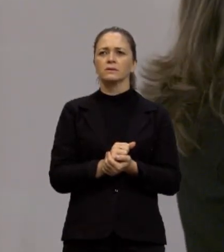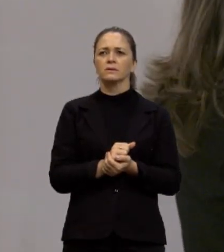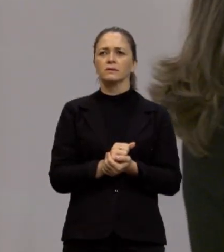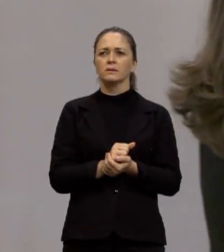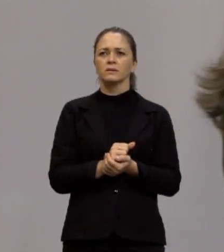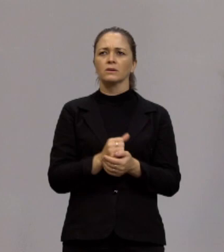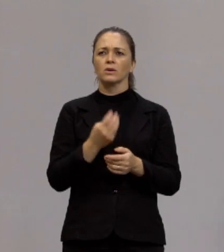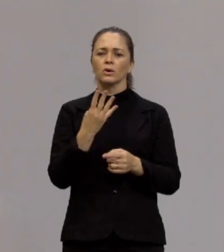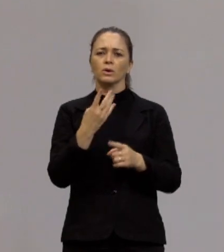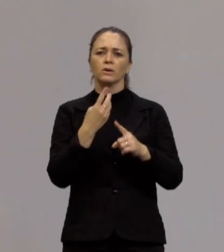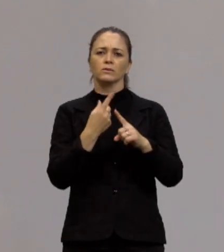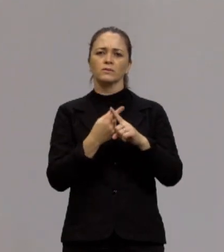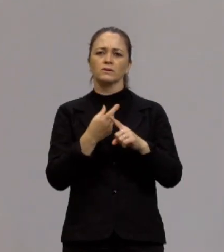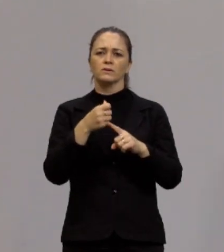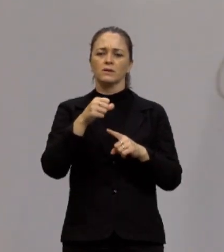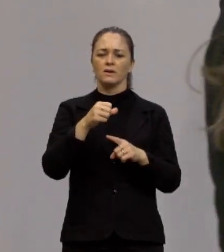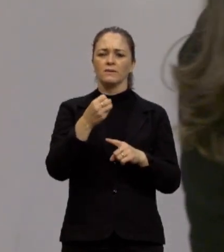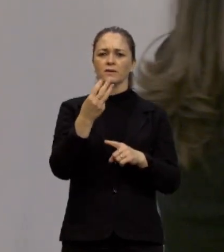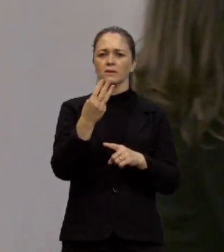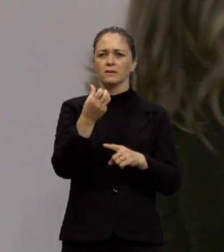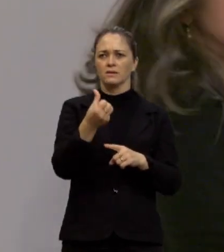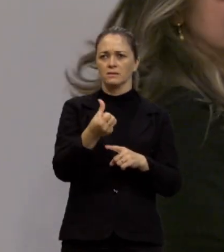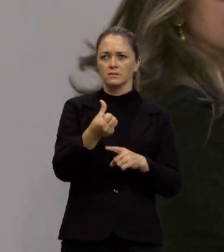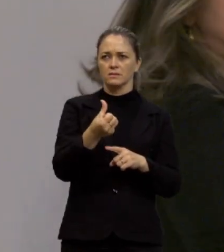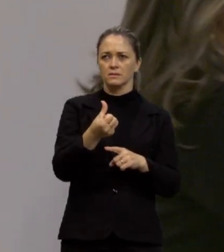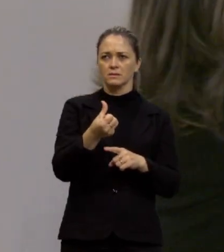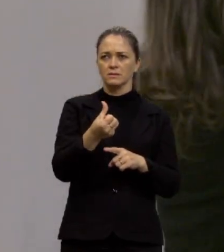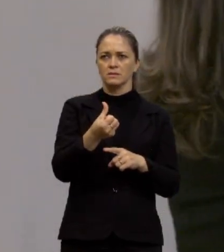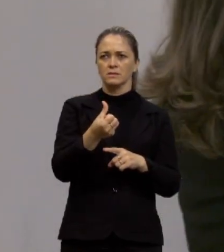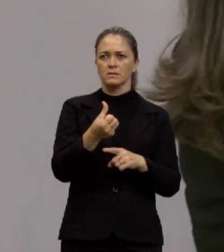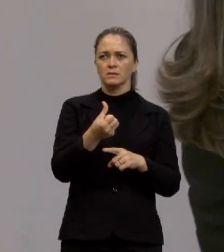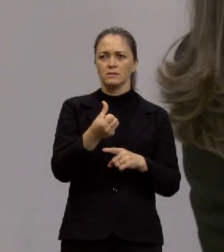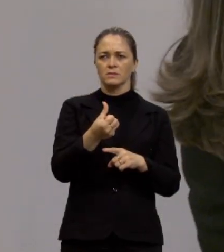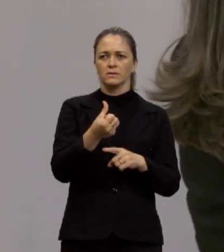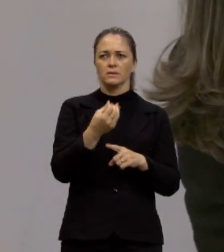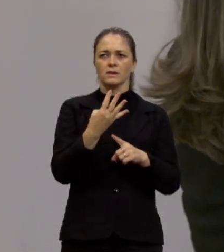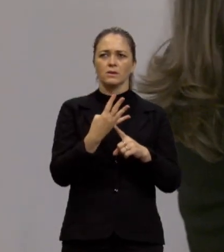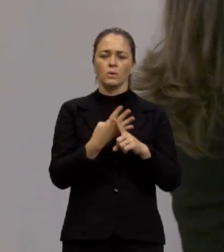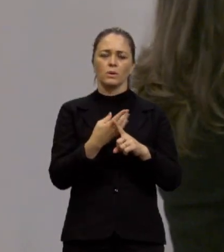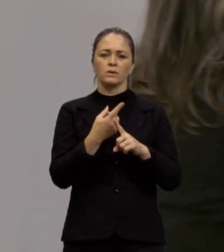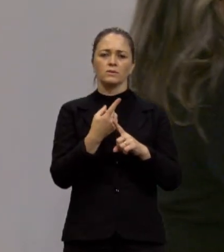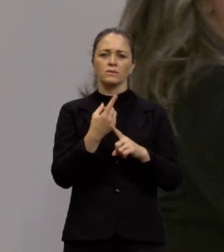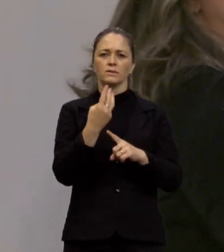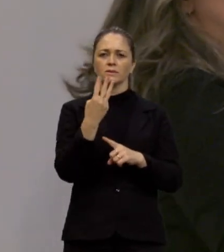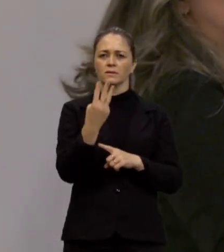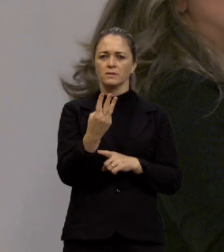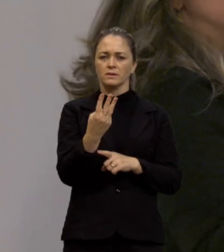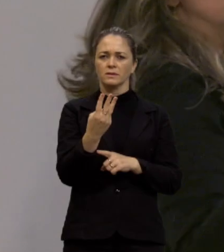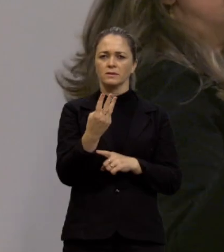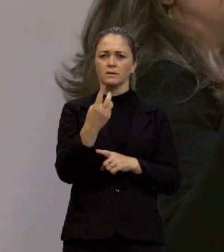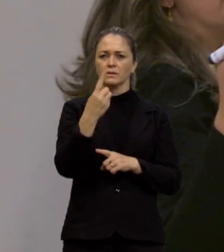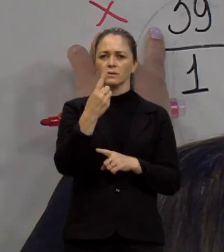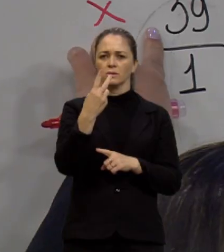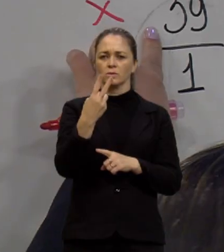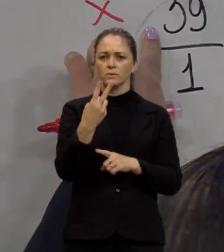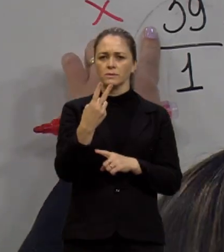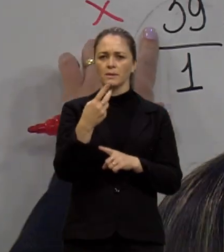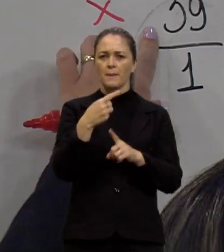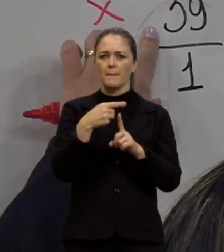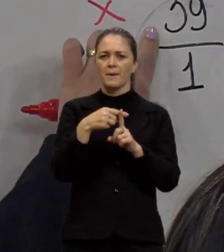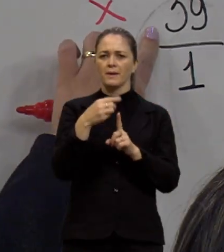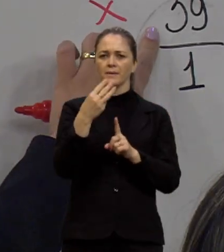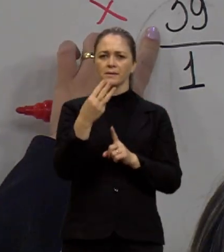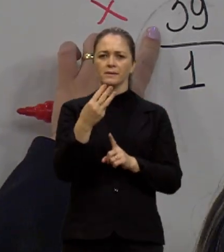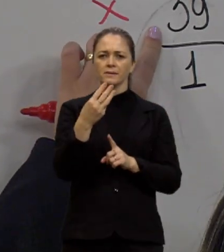9, 36, vão 3. 4 vezes 3, 12, mais